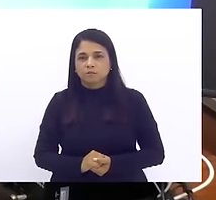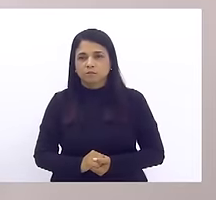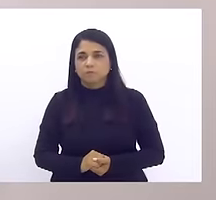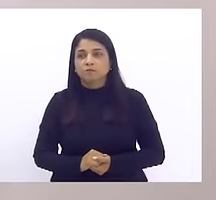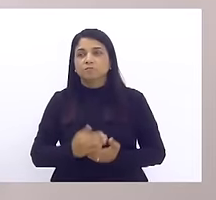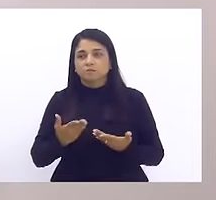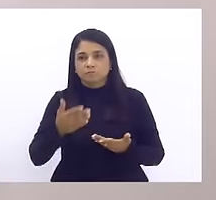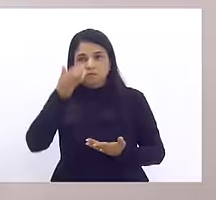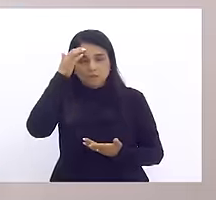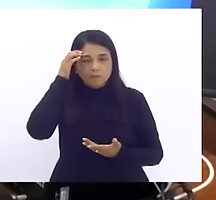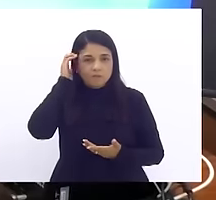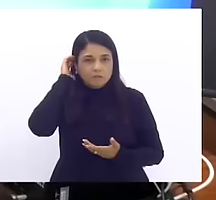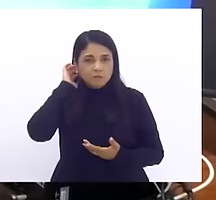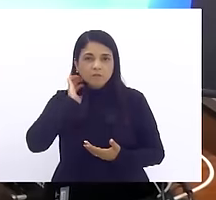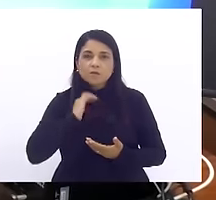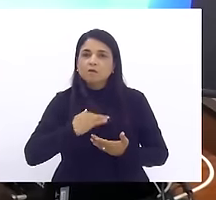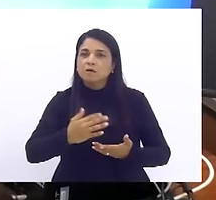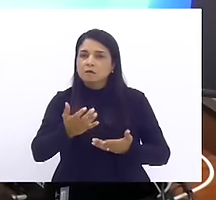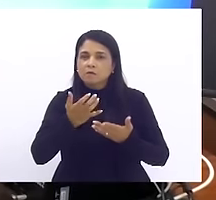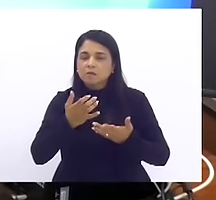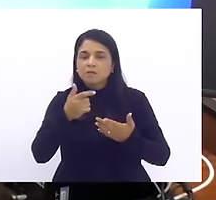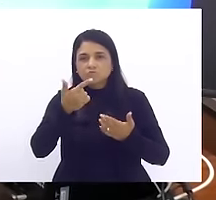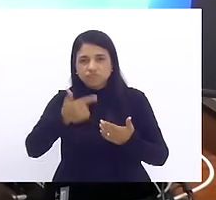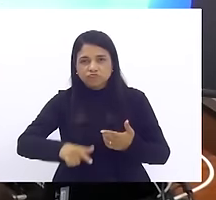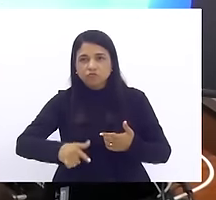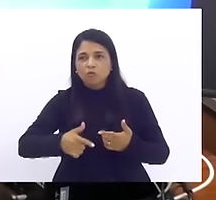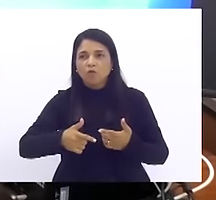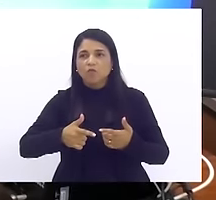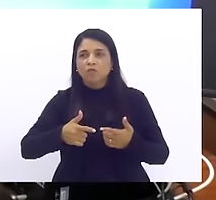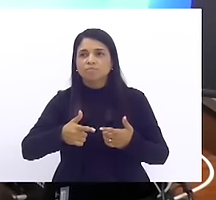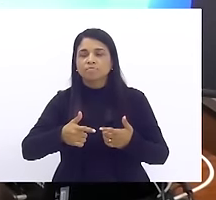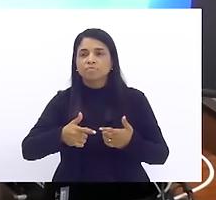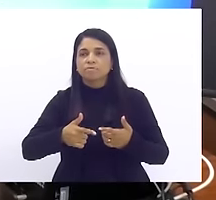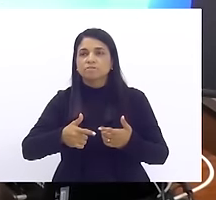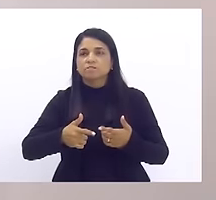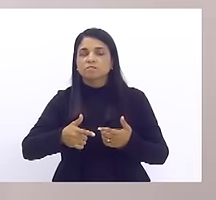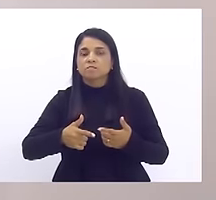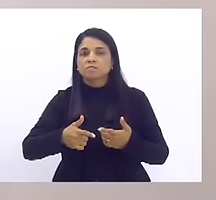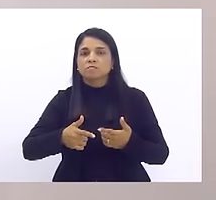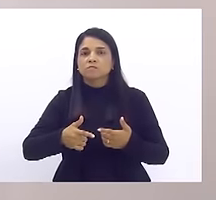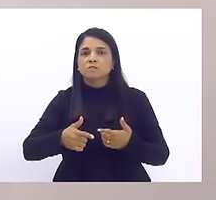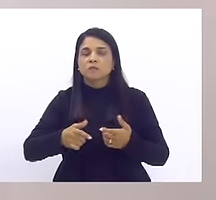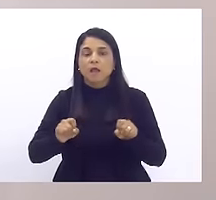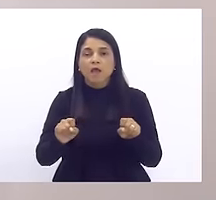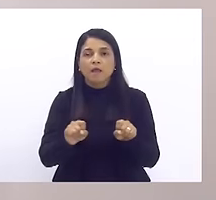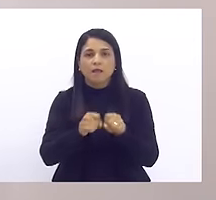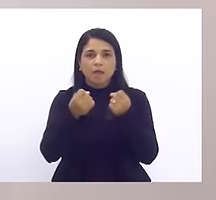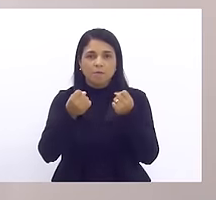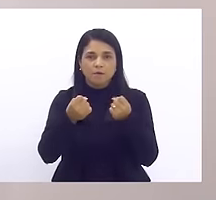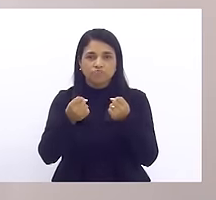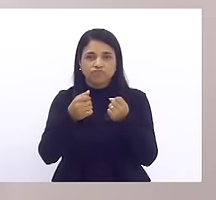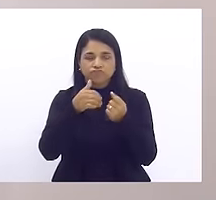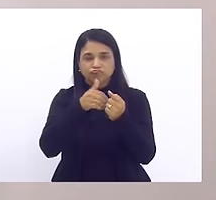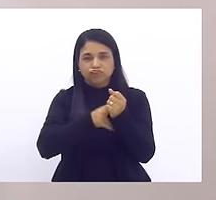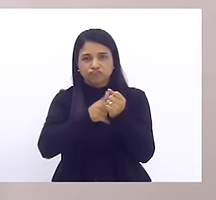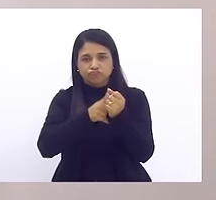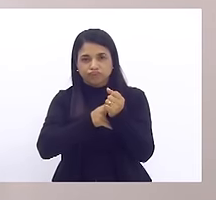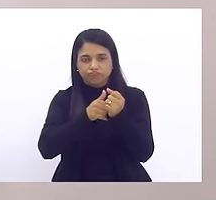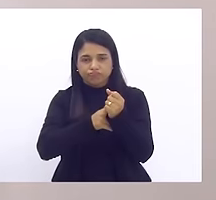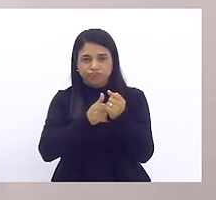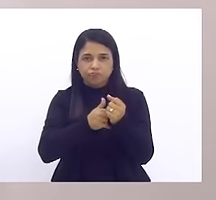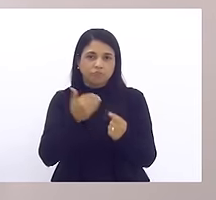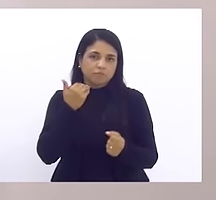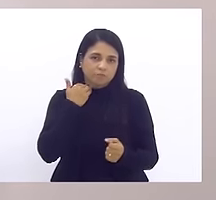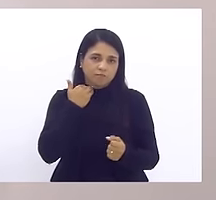a sua resposta eu queria que o senhor deliberasse o novo a quebra do sigilo dela vamos voltar essa questão eu só queria fazer aqui uma correção que nós